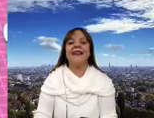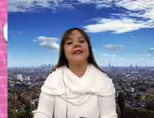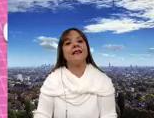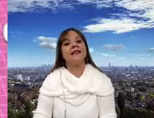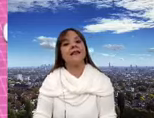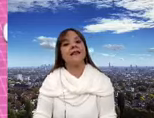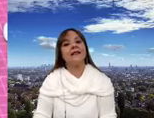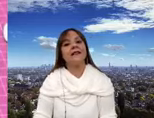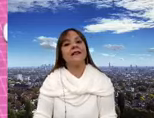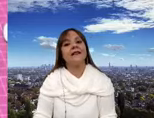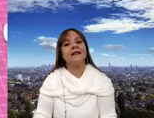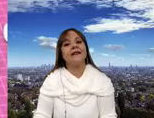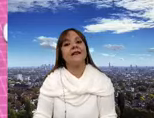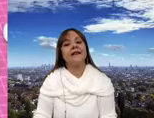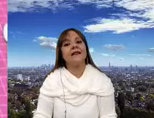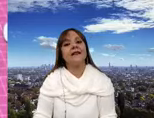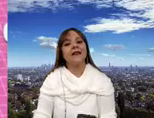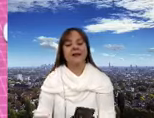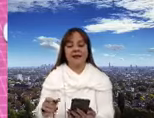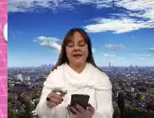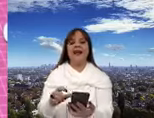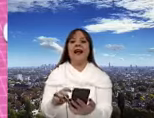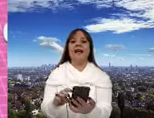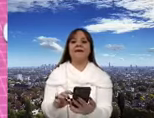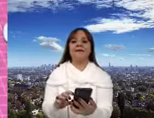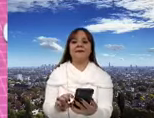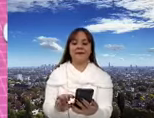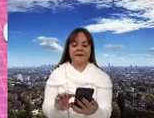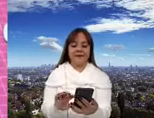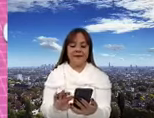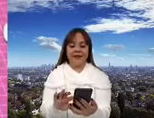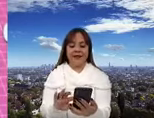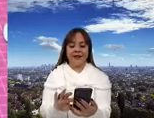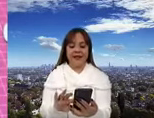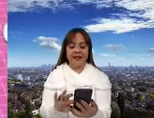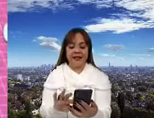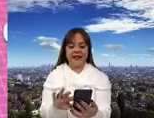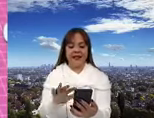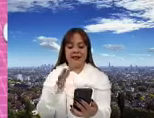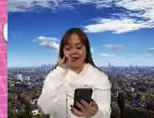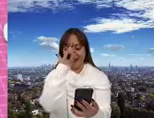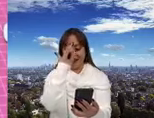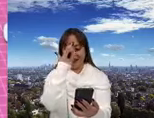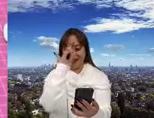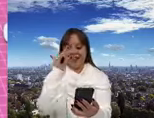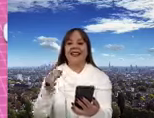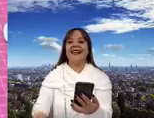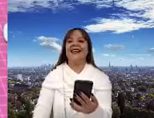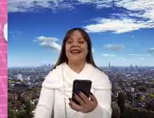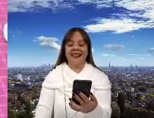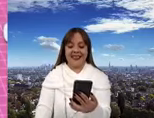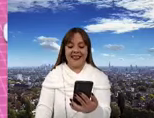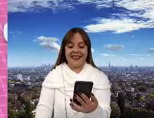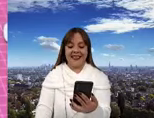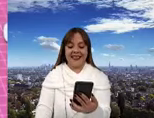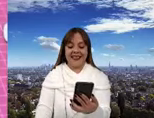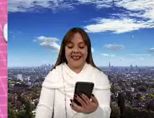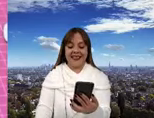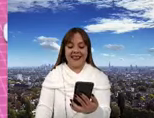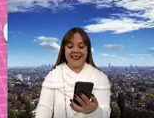tem 2 milímetros, tá, Lili? Então Tá. ele não é tão fino, e quem tiver aquele fino, põe